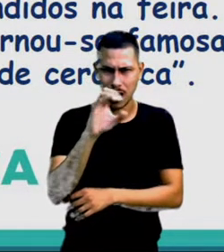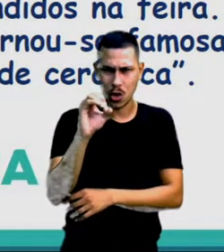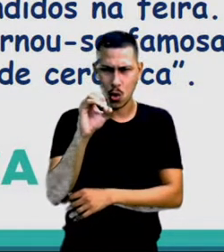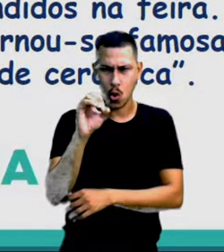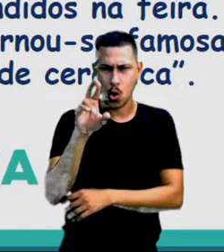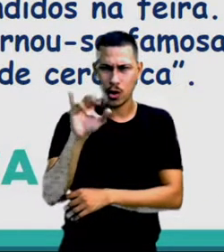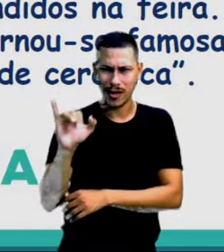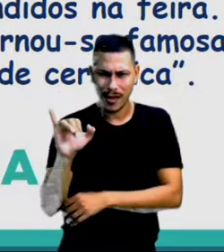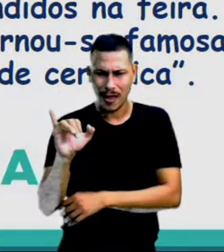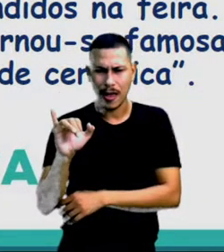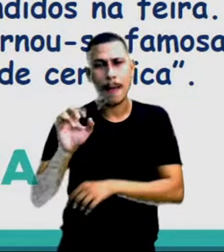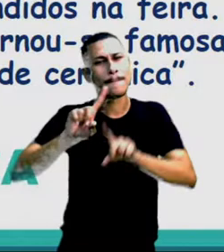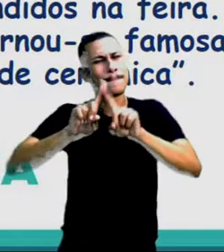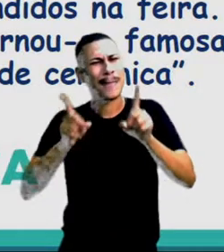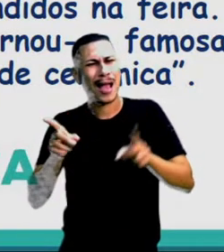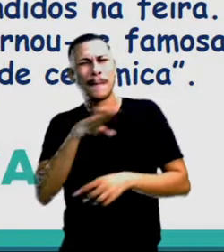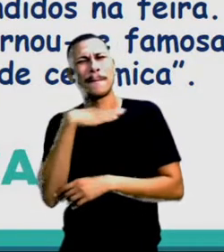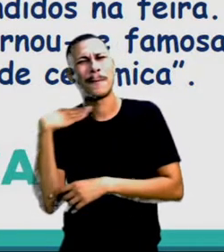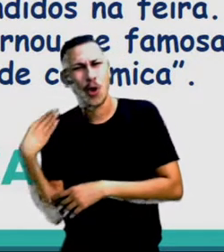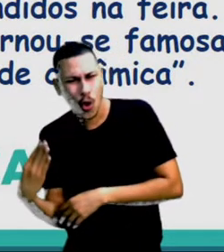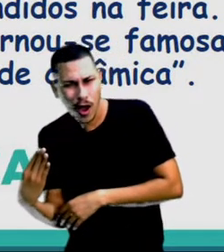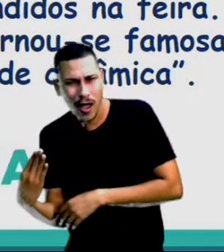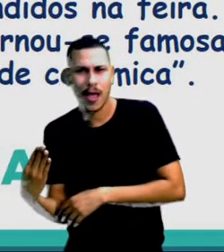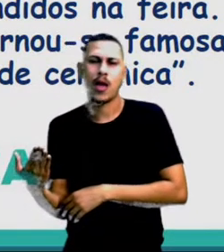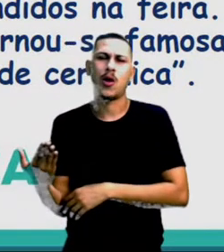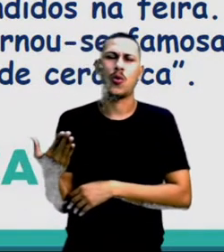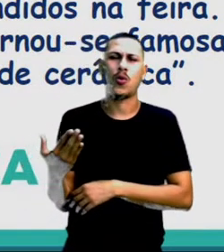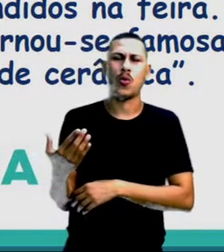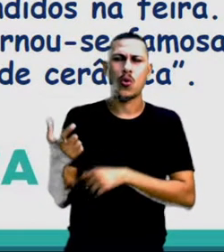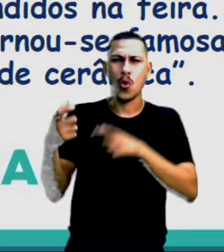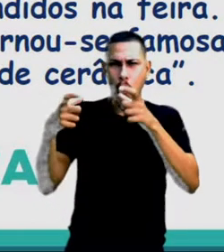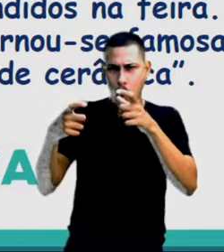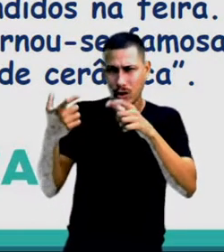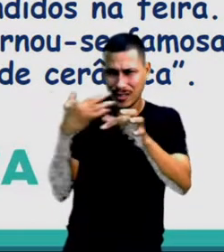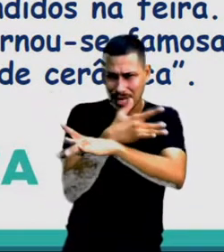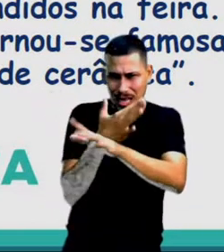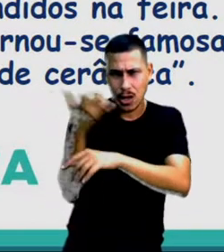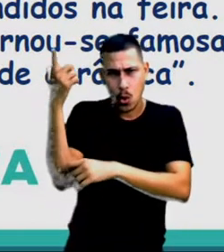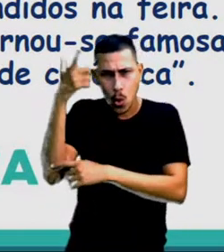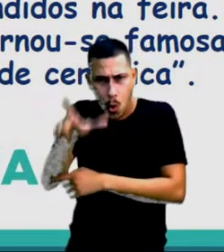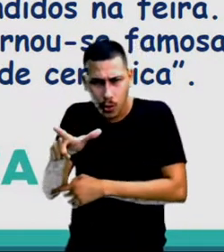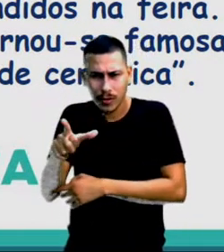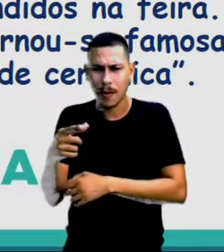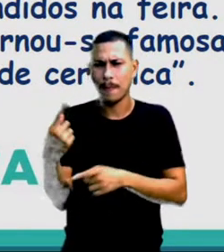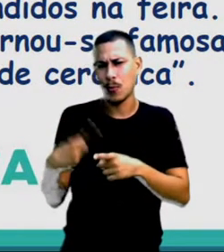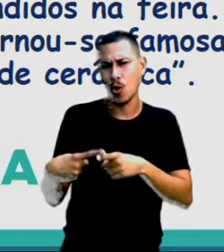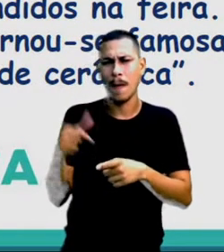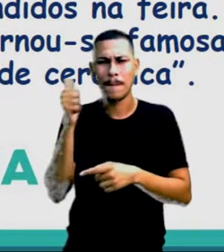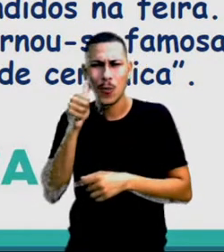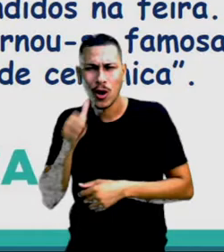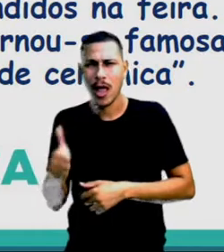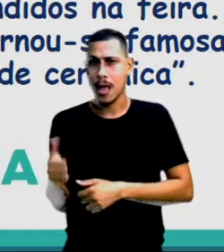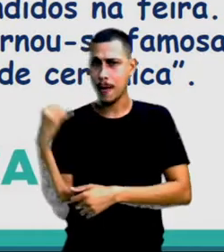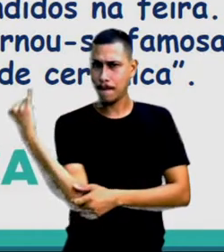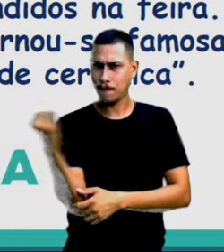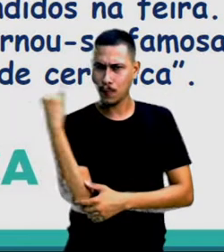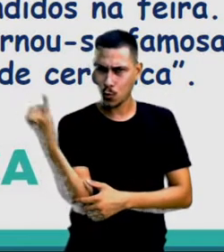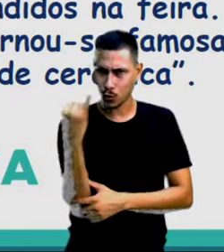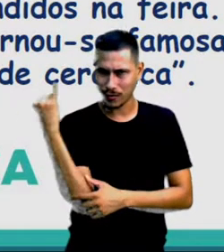em 2008. Mais conhecida como Ana das Carrancas, foi uma importante artesã e